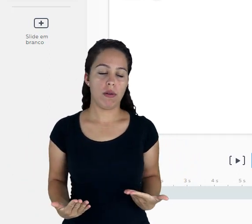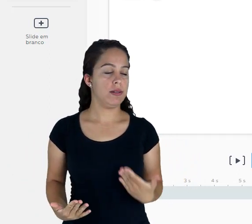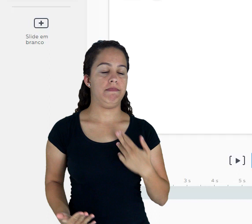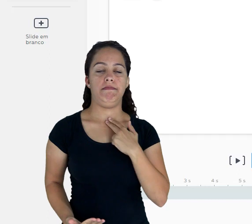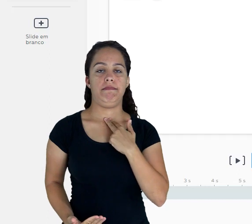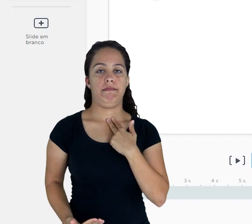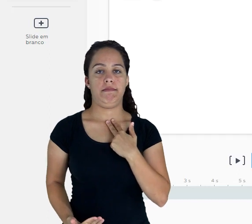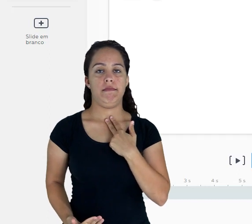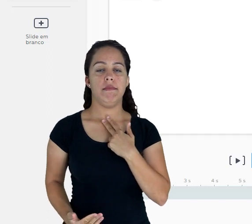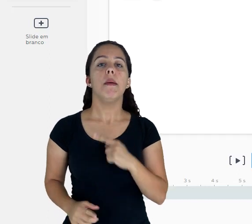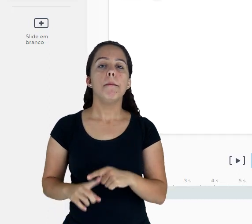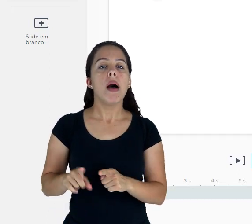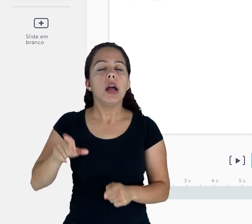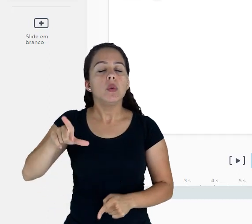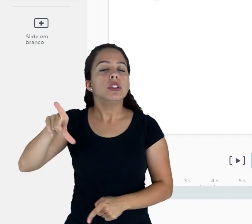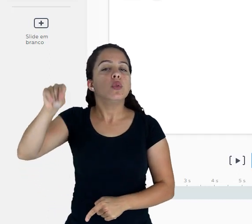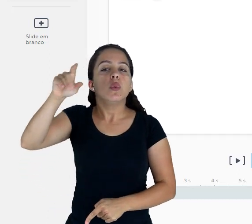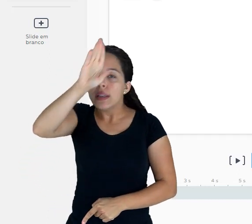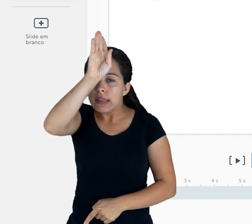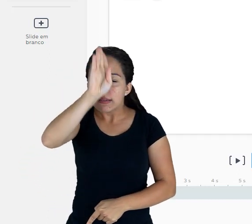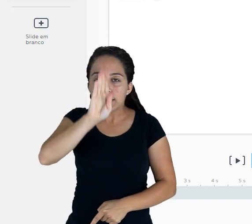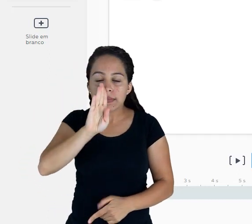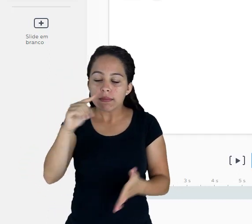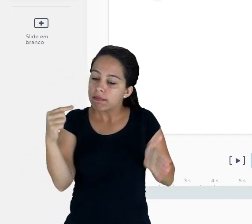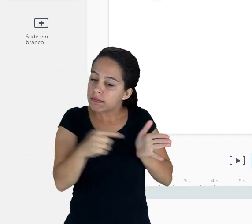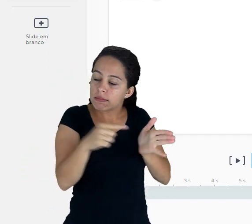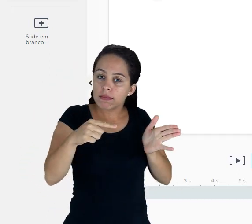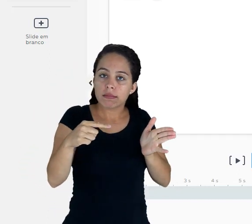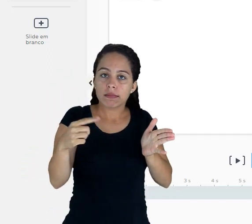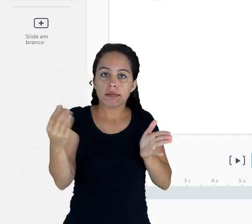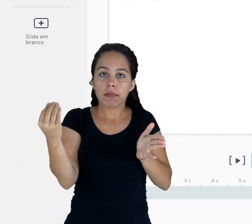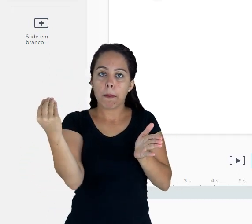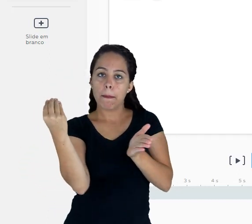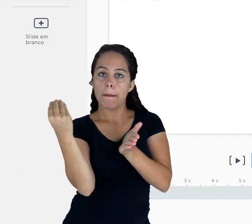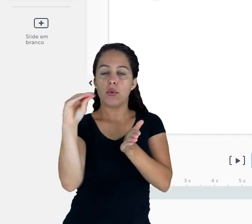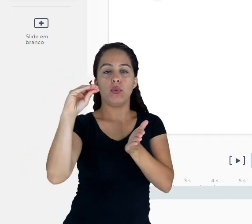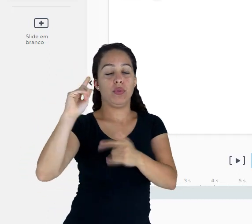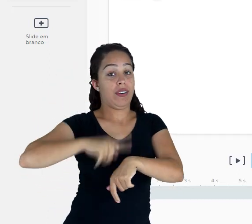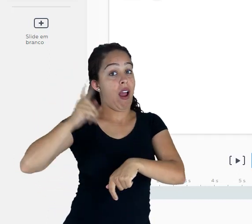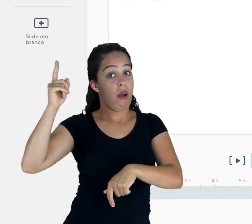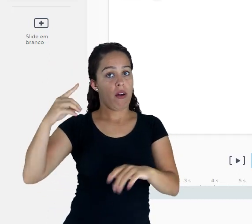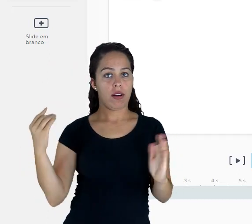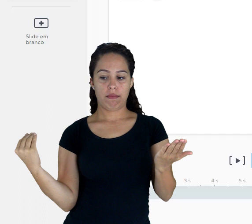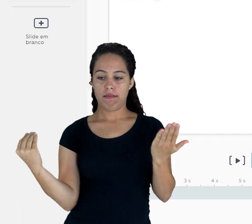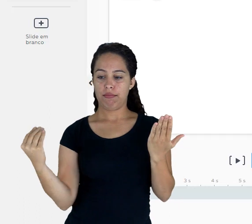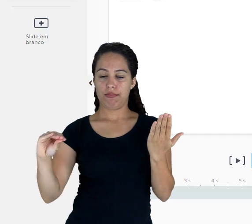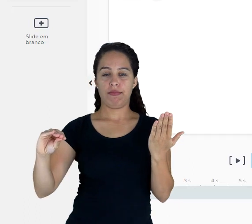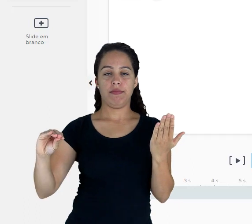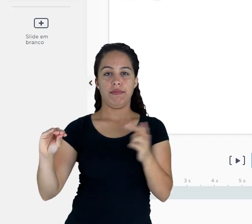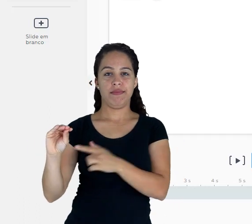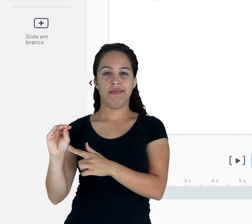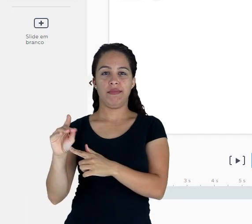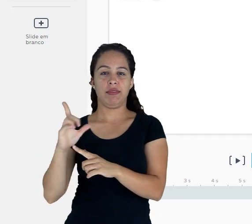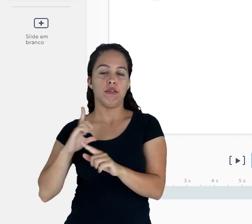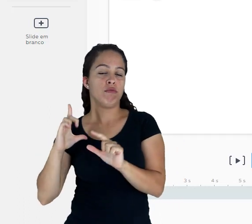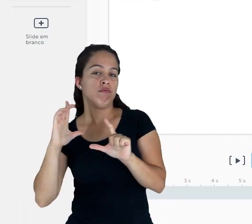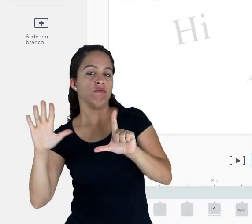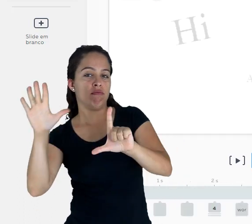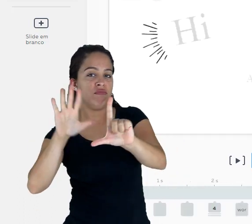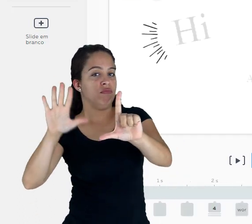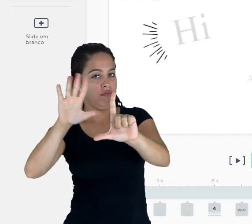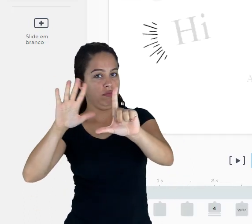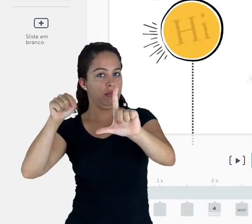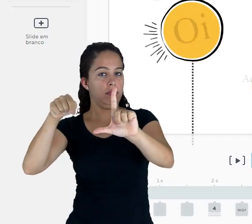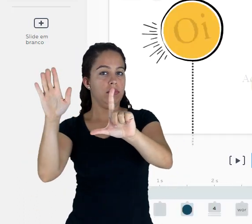aqui é gratuito vai incluir basta clicar e já inclui a cena